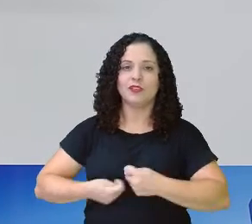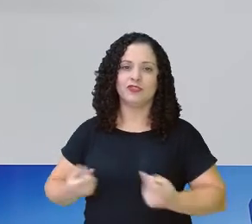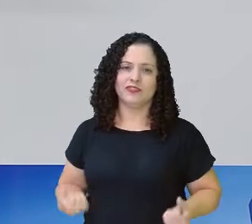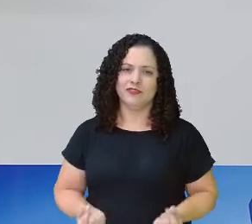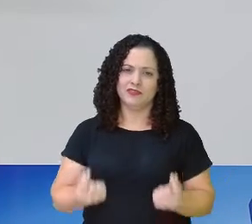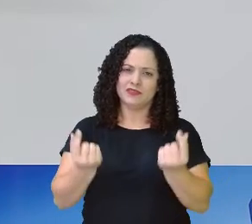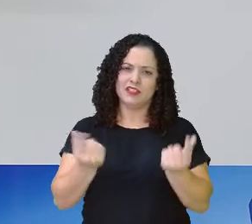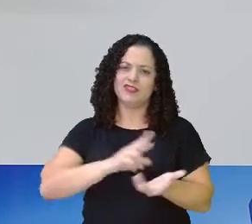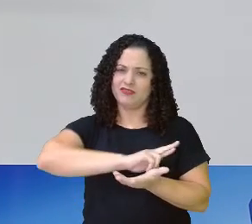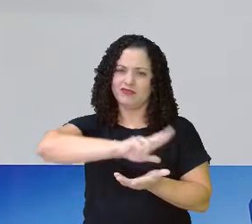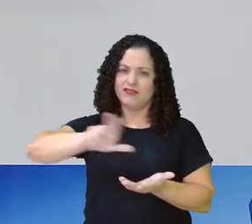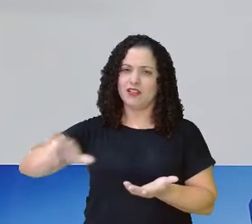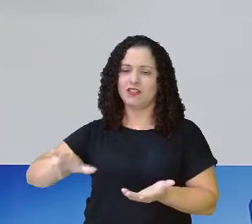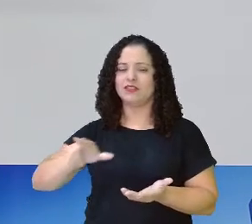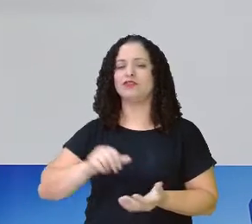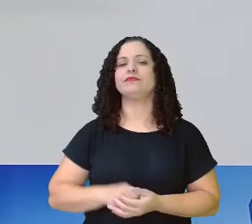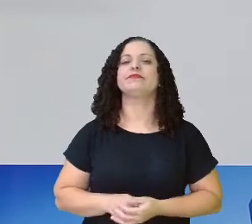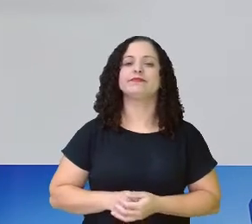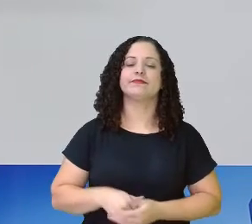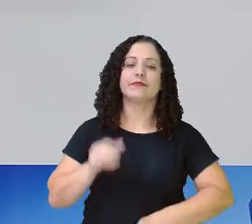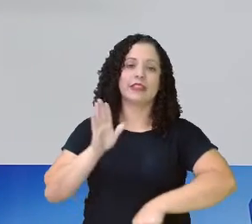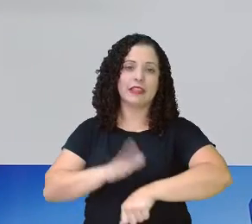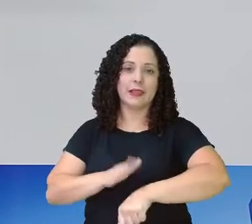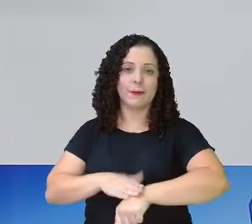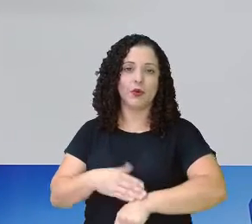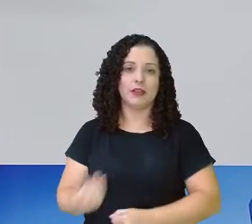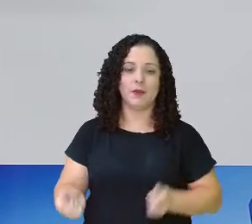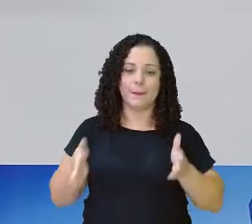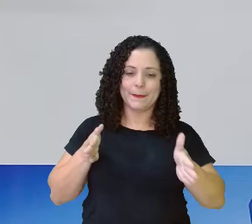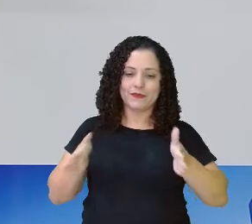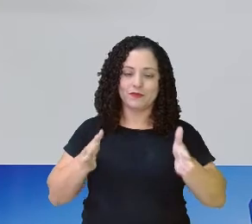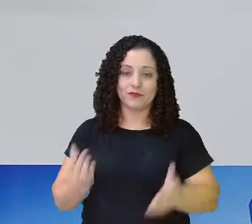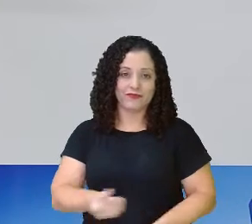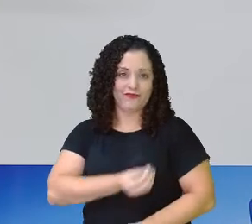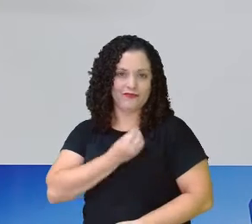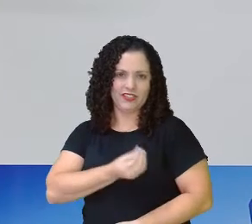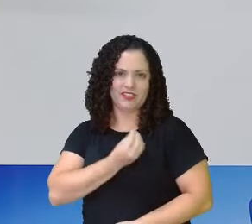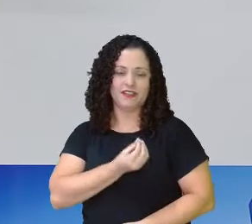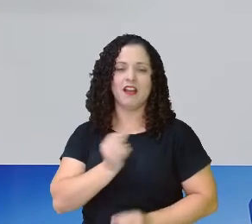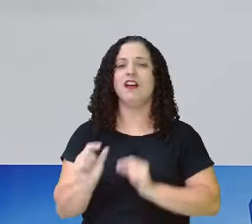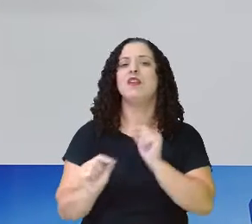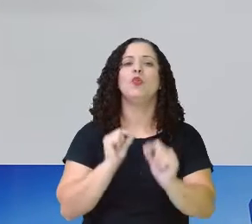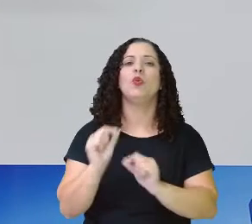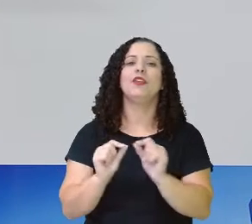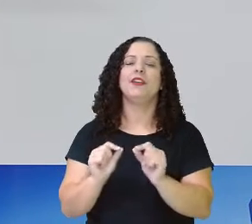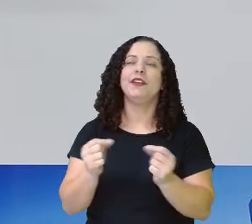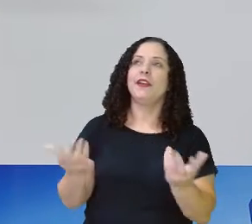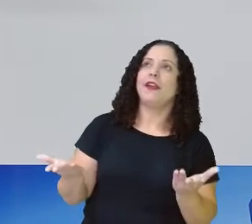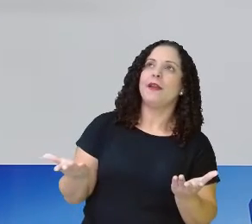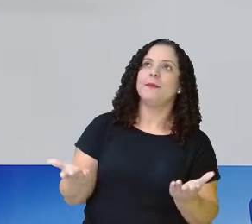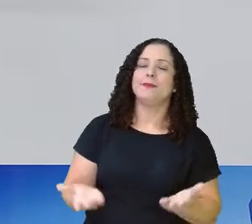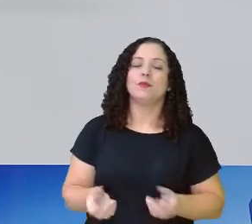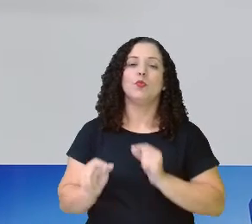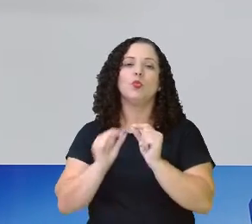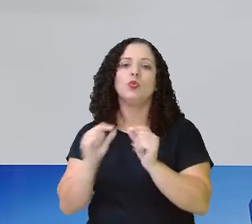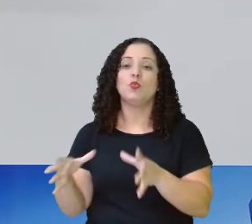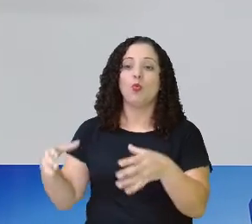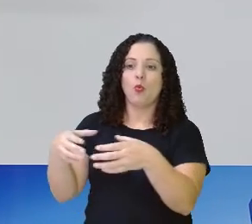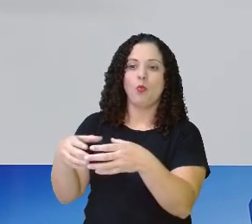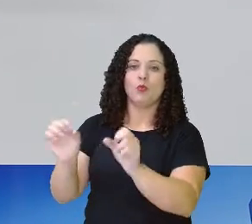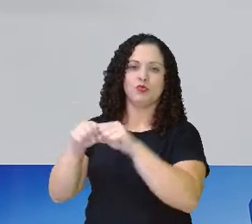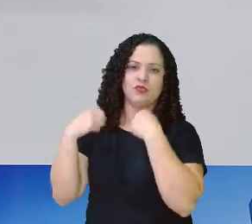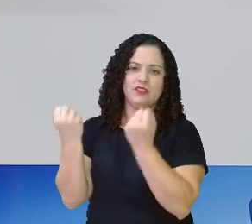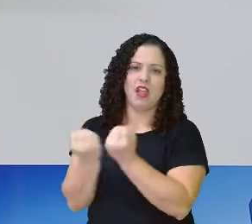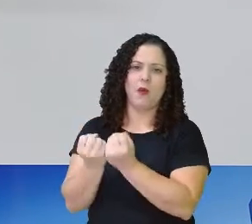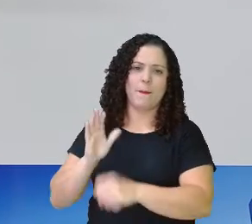nisso, tá? A gente falar de tempo de vida é falar, por exemplo, que a classe social importa.